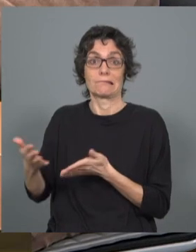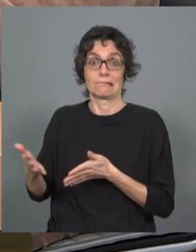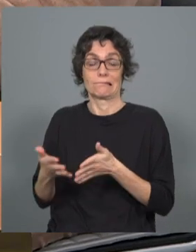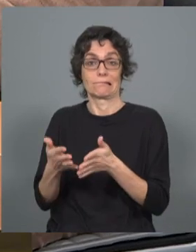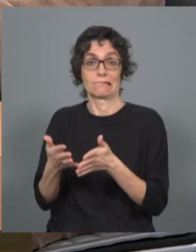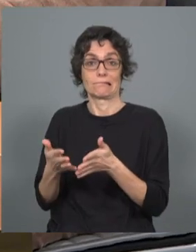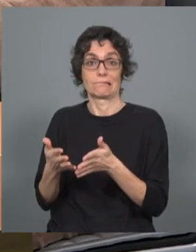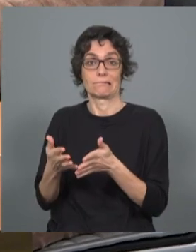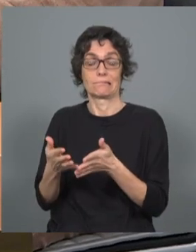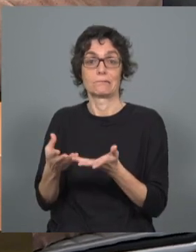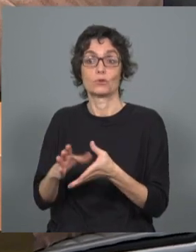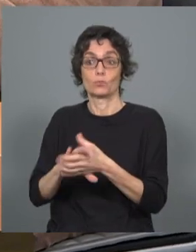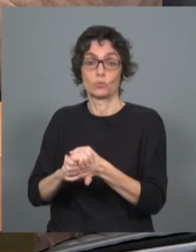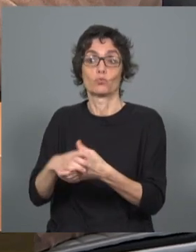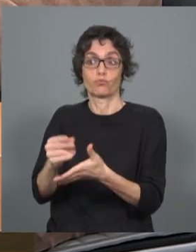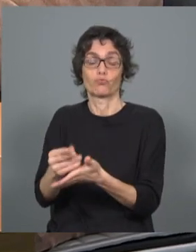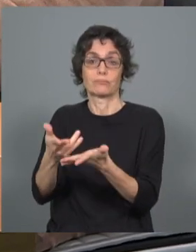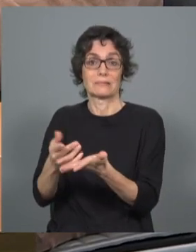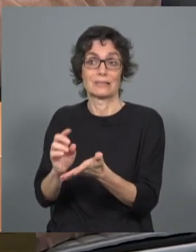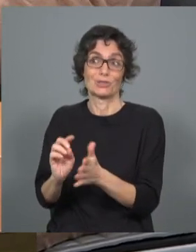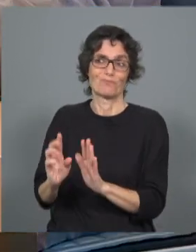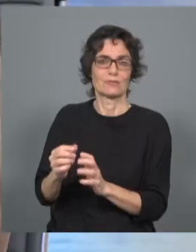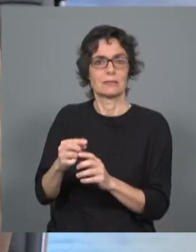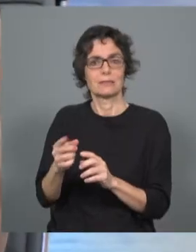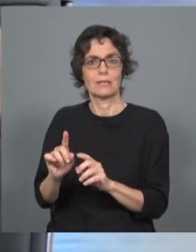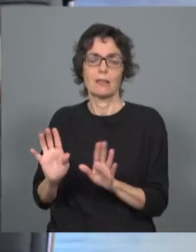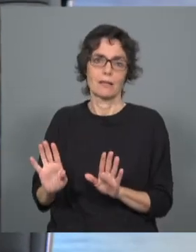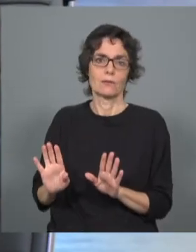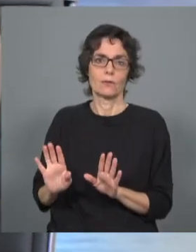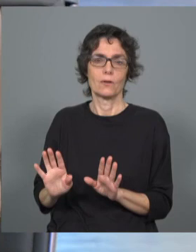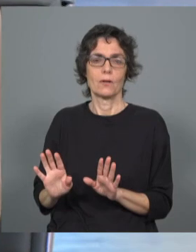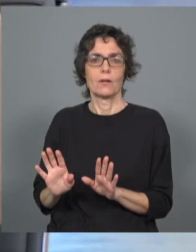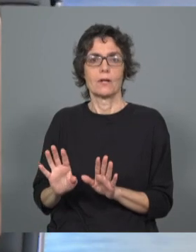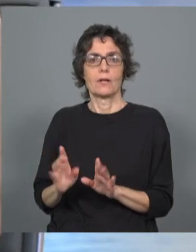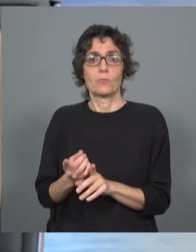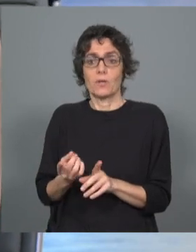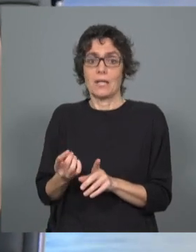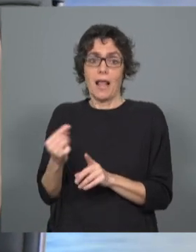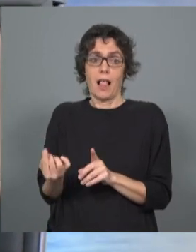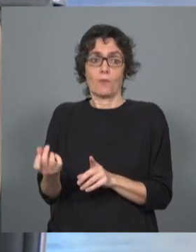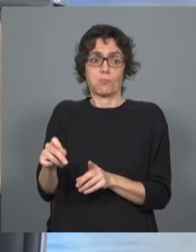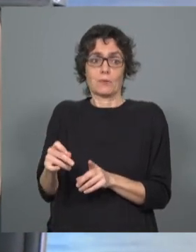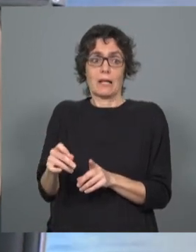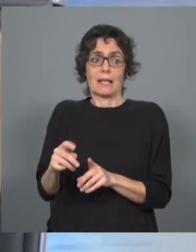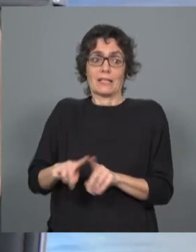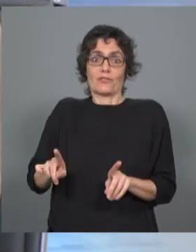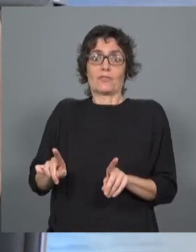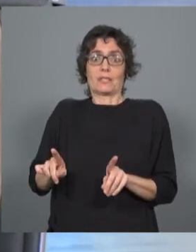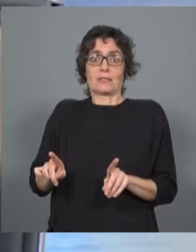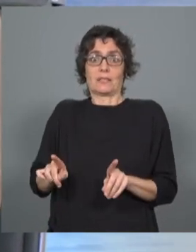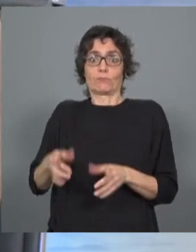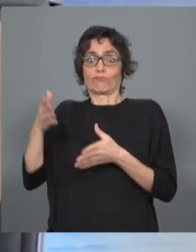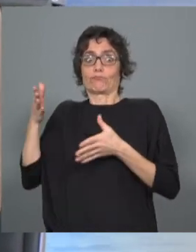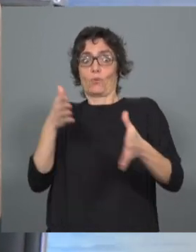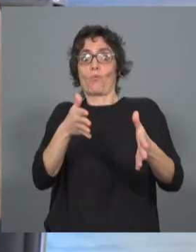é? E portanto era uma espécie de... Era e é, obviamente, uma diferença dentro daquilo que é ser católico, mas